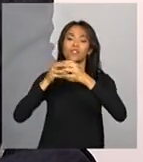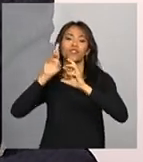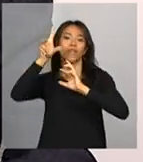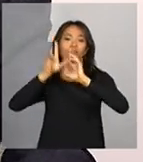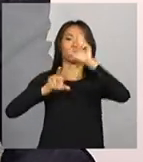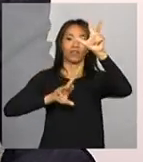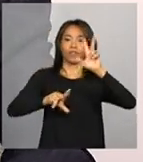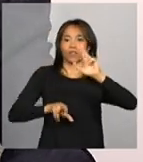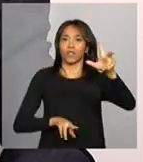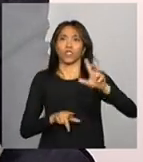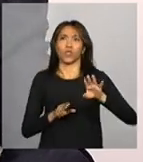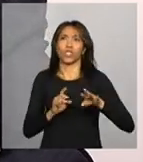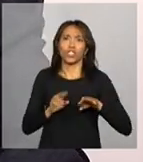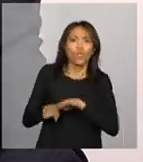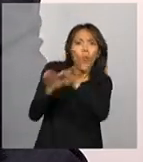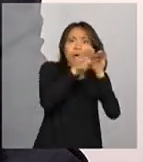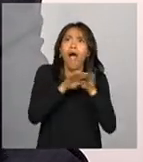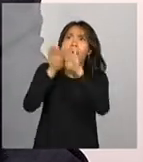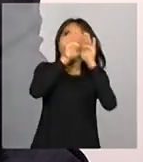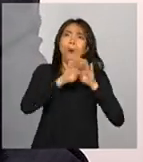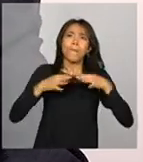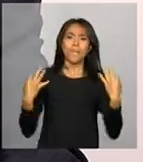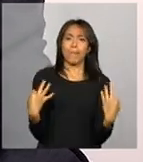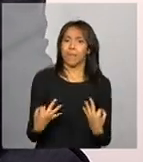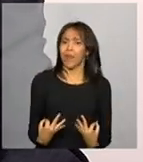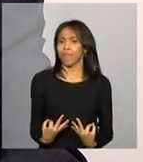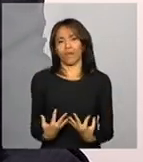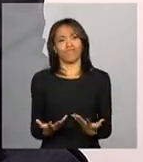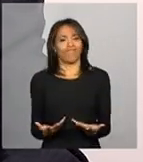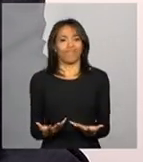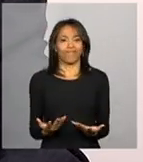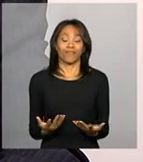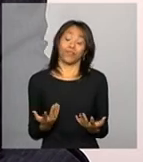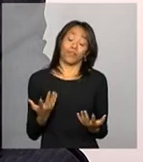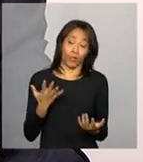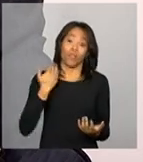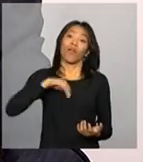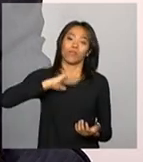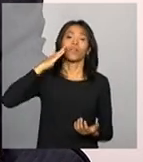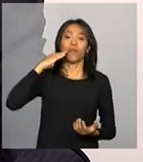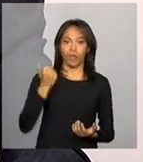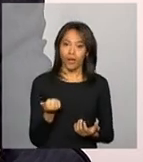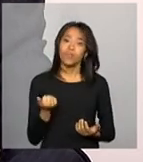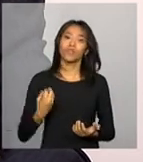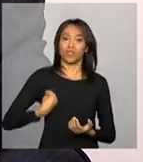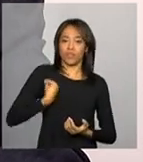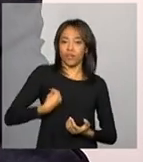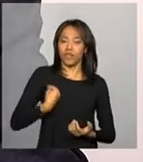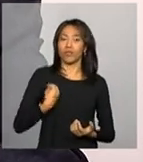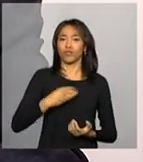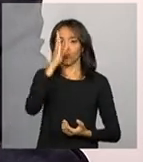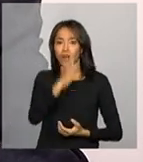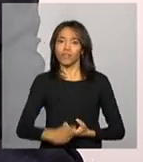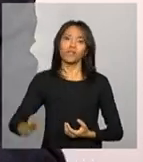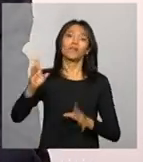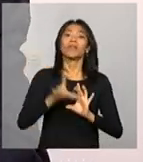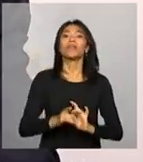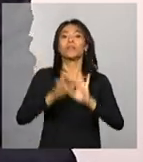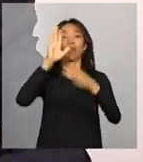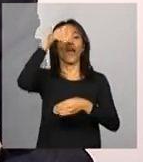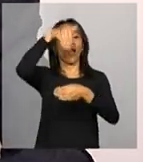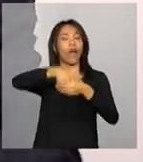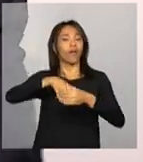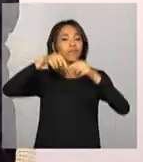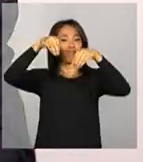vão andar no mesmo passo a mesma progressão da mesma forma Porque de fato é nós vivemos em uma república e existe